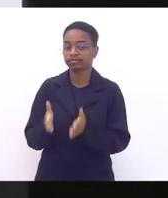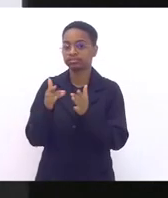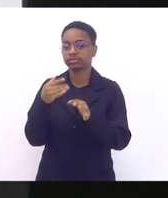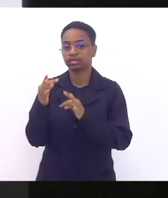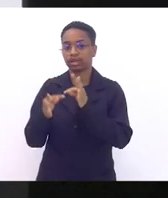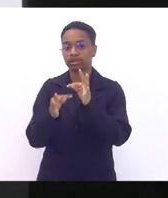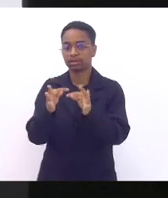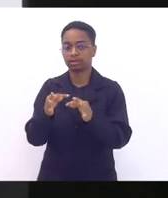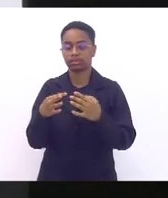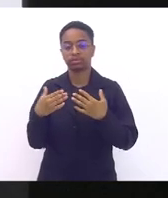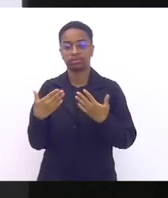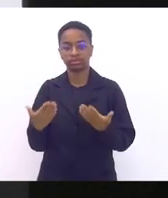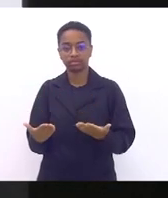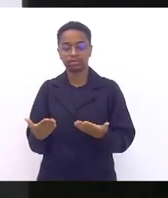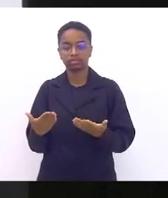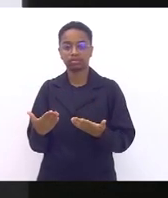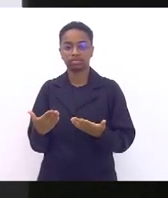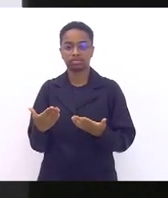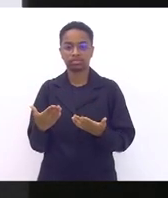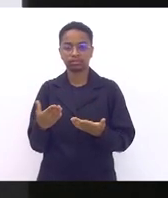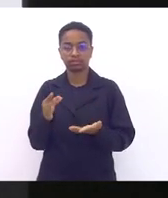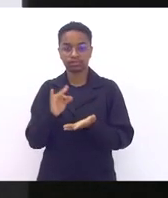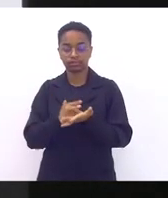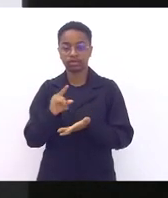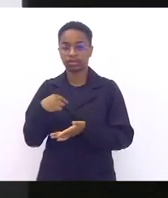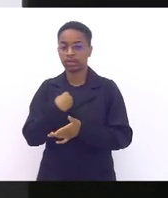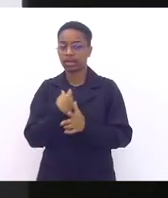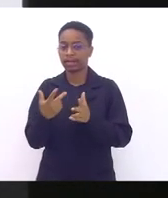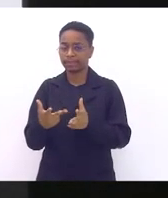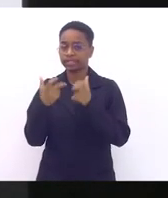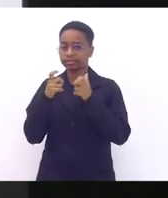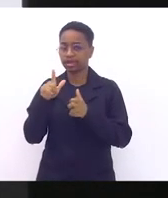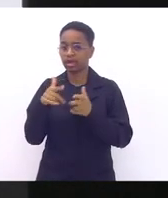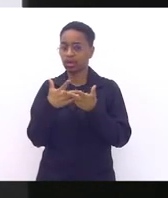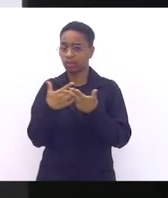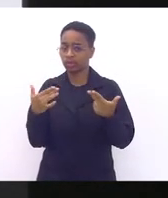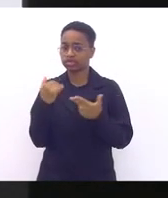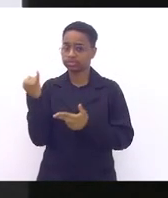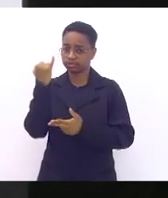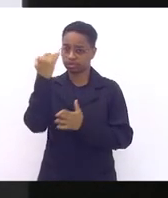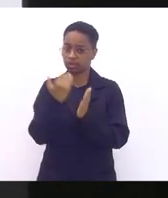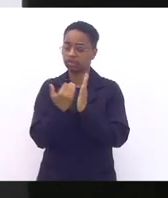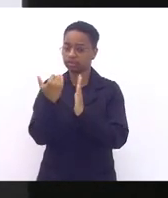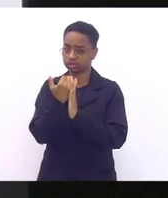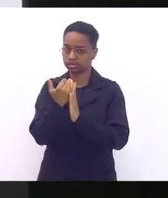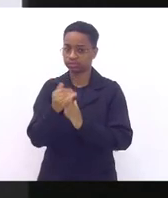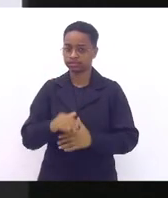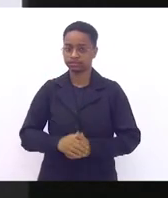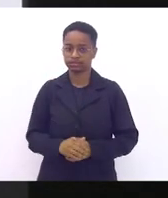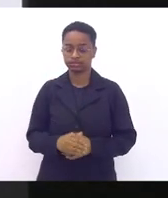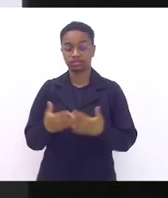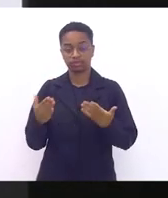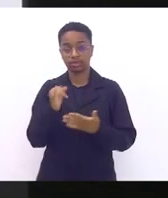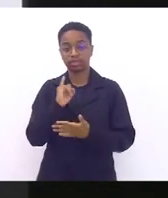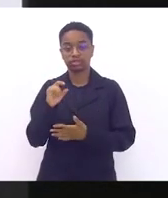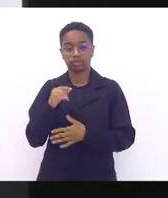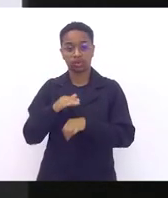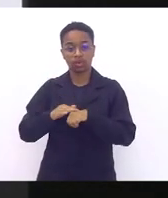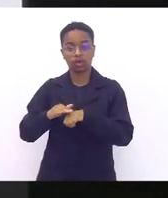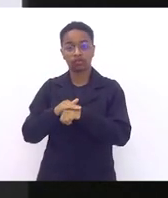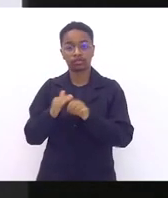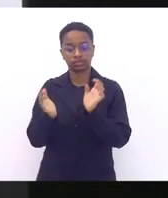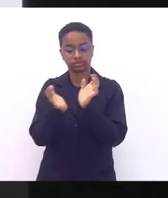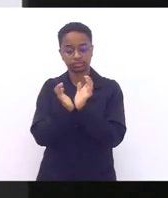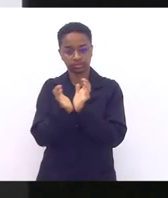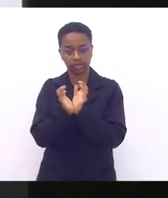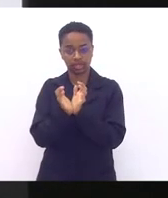tratamento. Então, assim, isso é a gente viu que isso é uma coisa importantíssima. Então, se a gente conversar com equipes de consultório na rua,